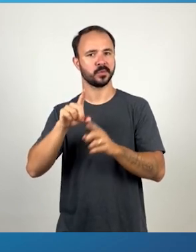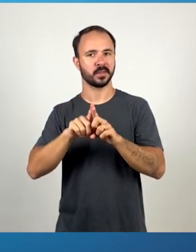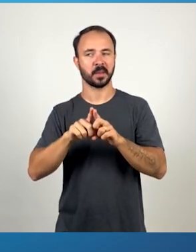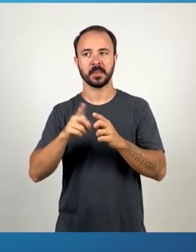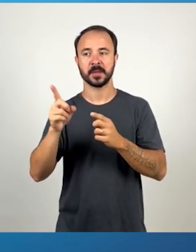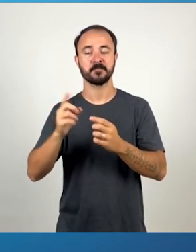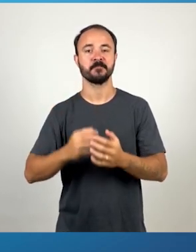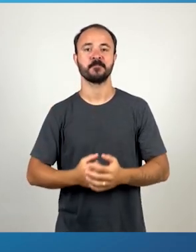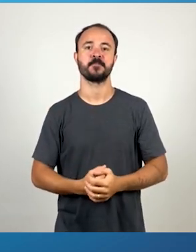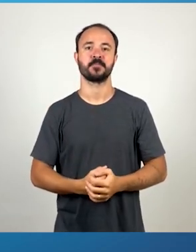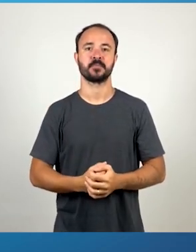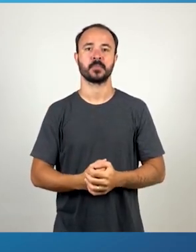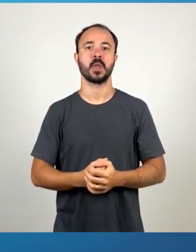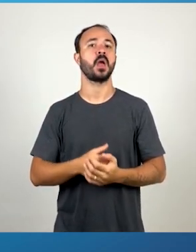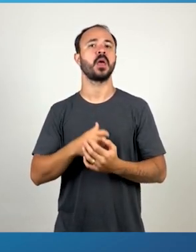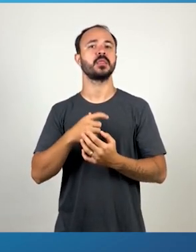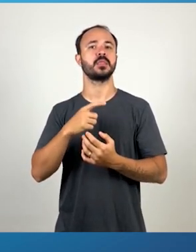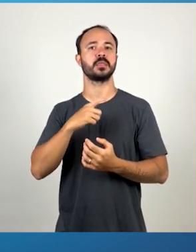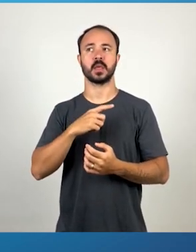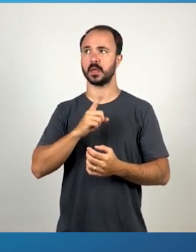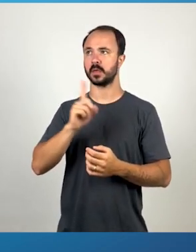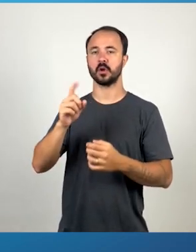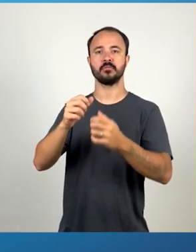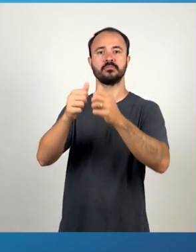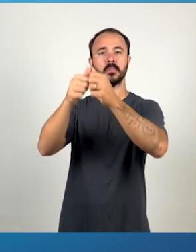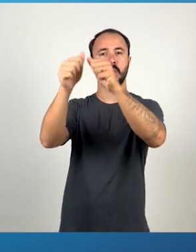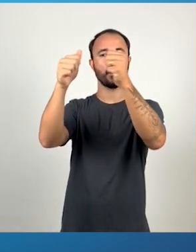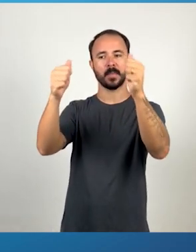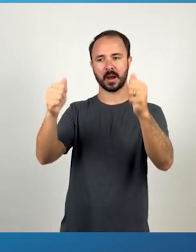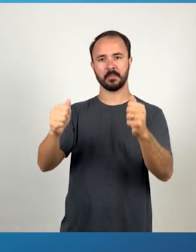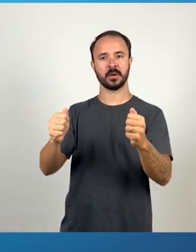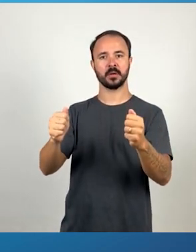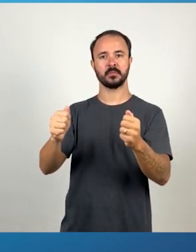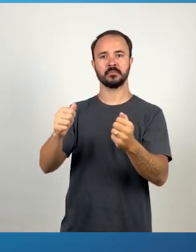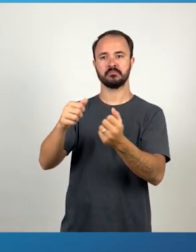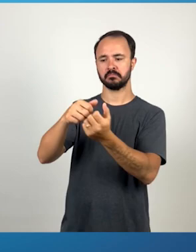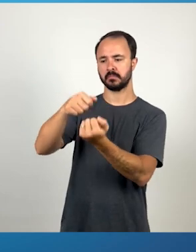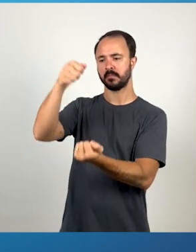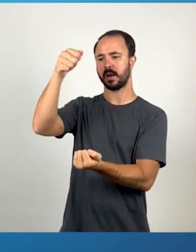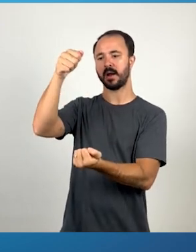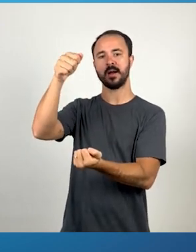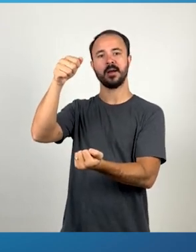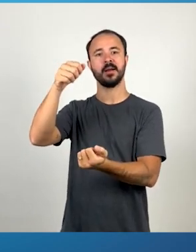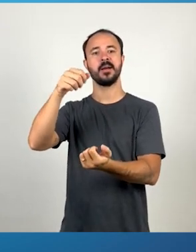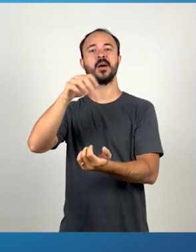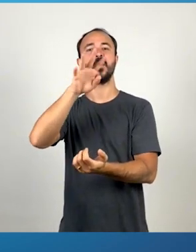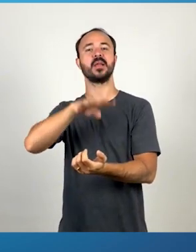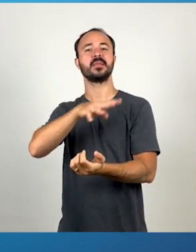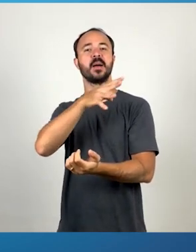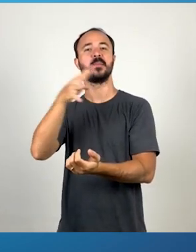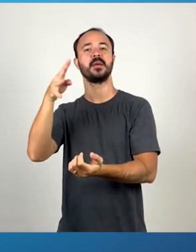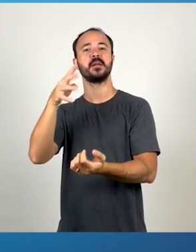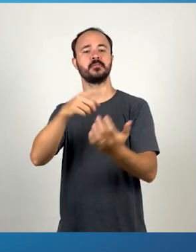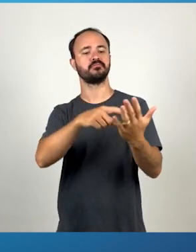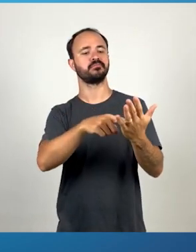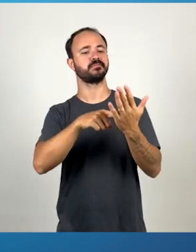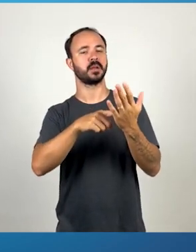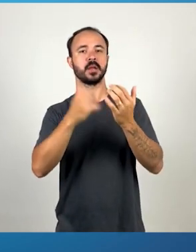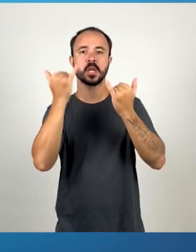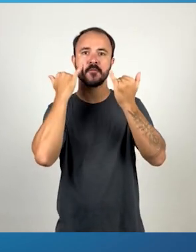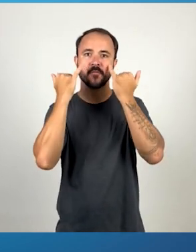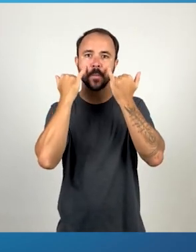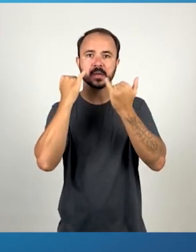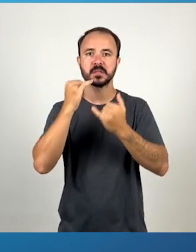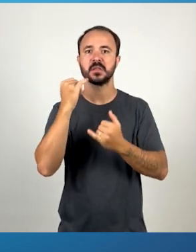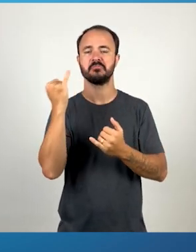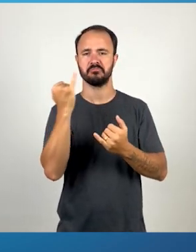Nós temos um mapa e uma tabela que mostra algumas informações bem relevantes nesse aspecto em relação aos parques eólicos